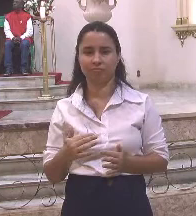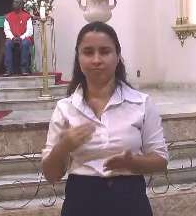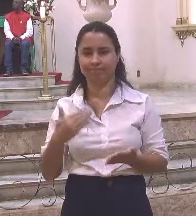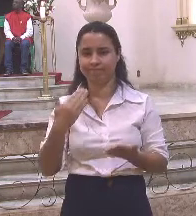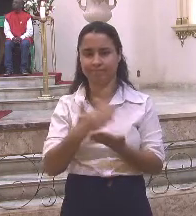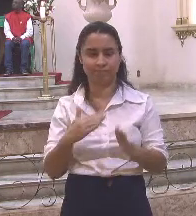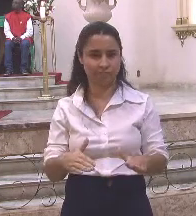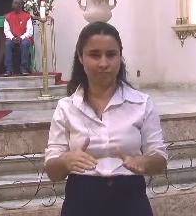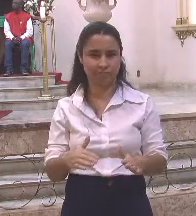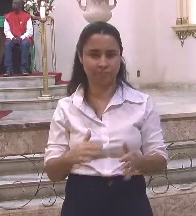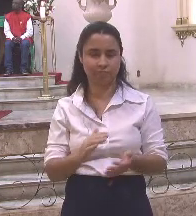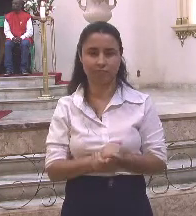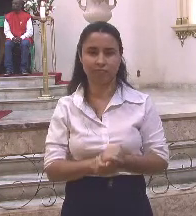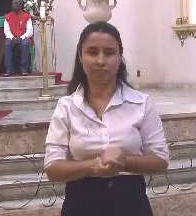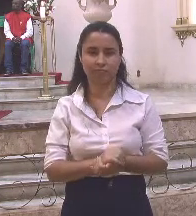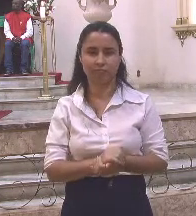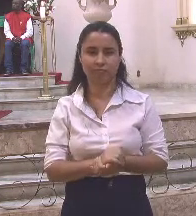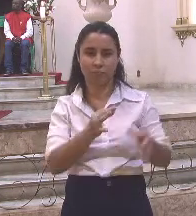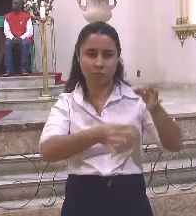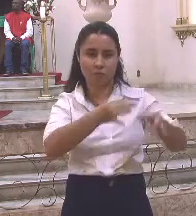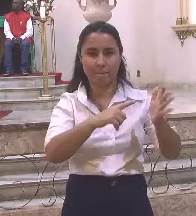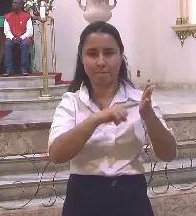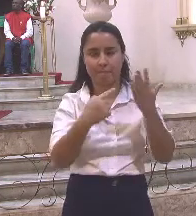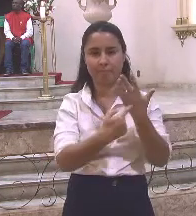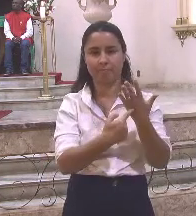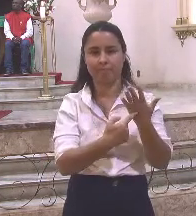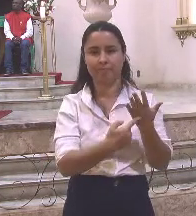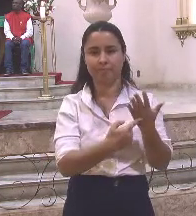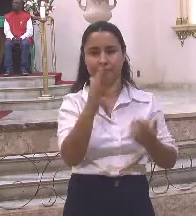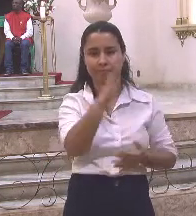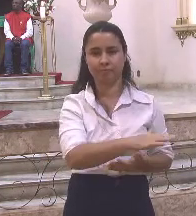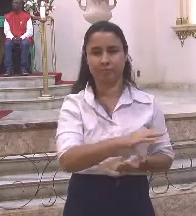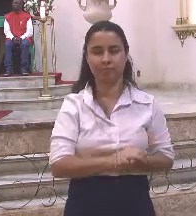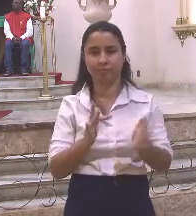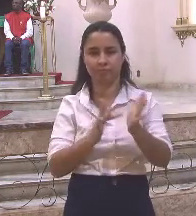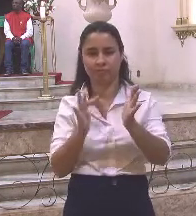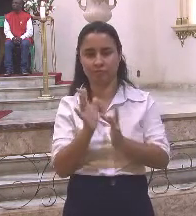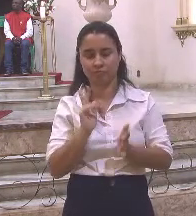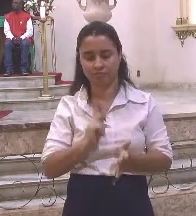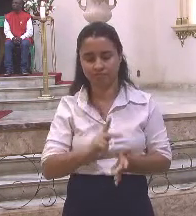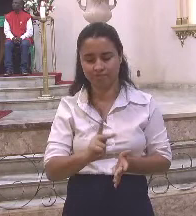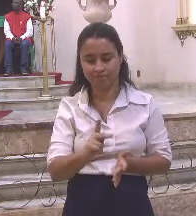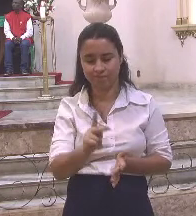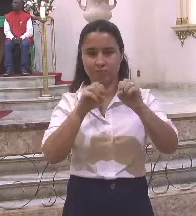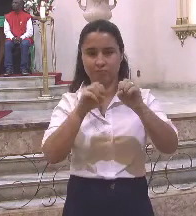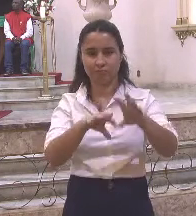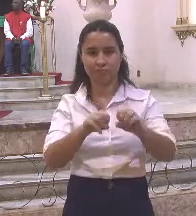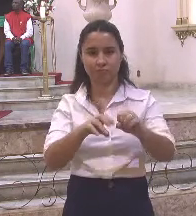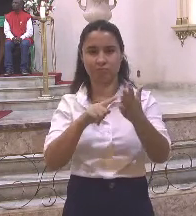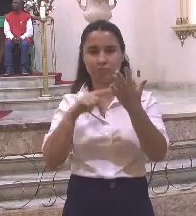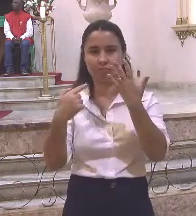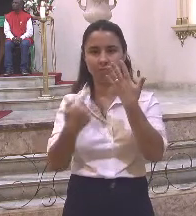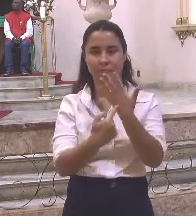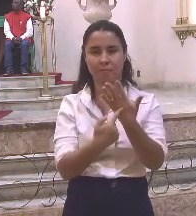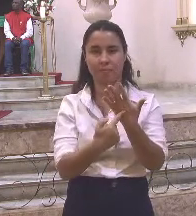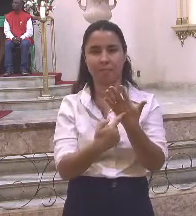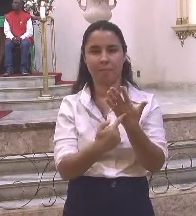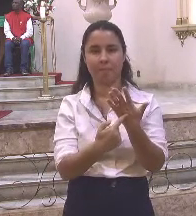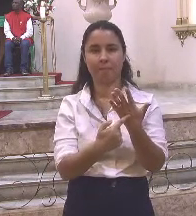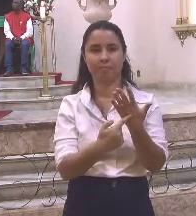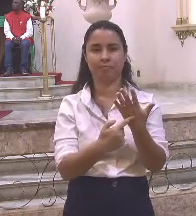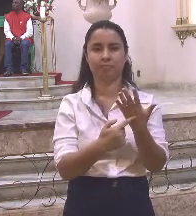iníquo. Jesus continuou seu ensinamento na parábola do fariseu e do